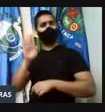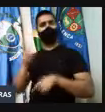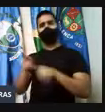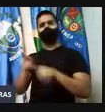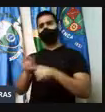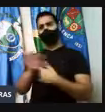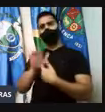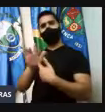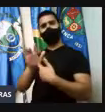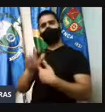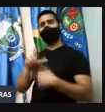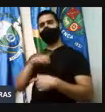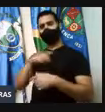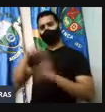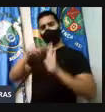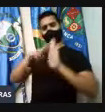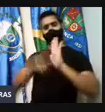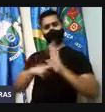têm que se fazer